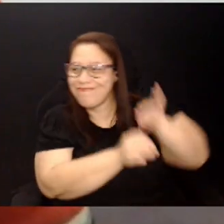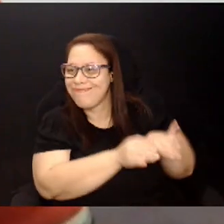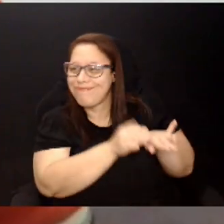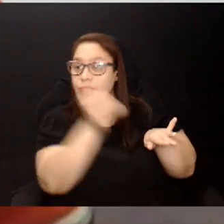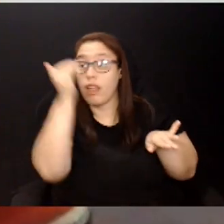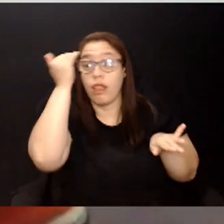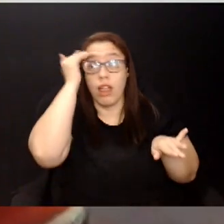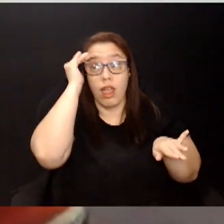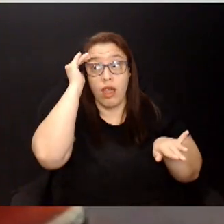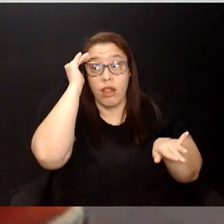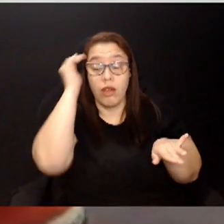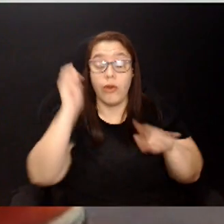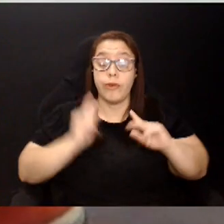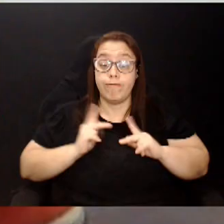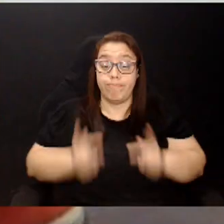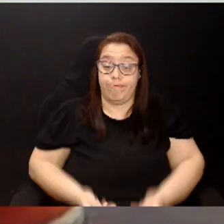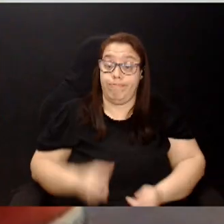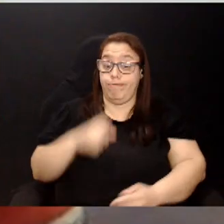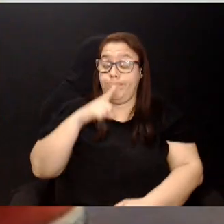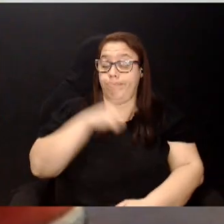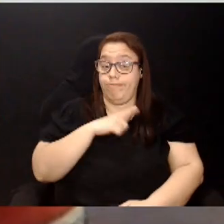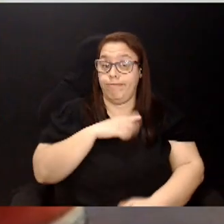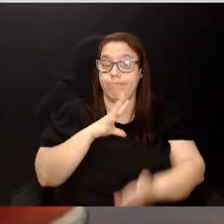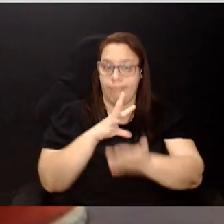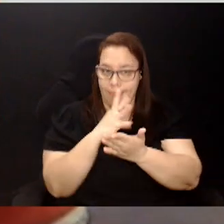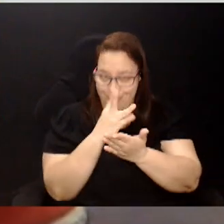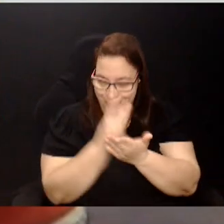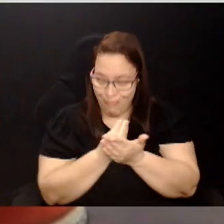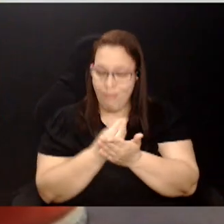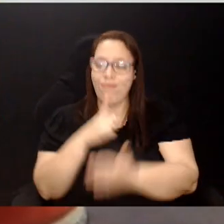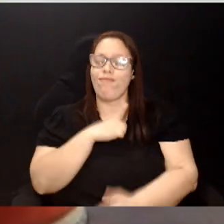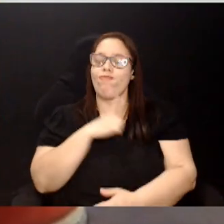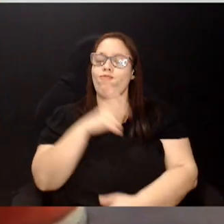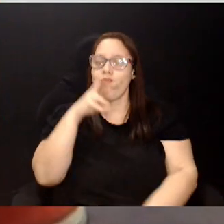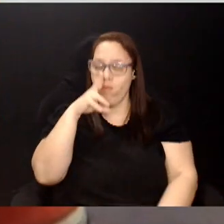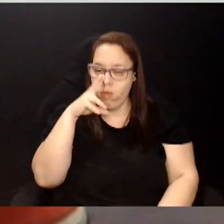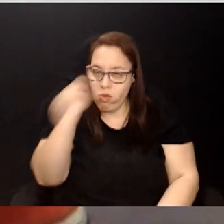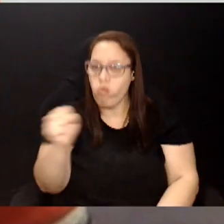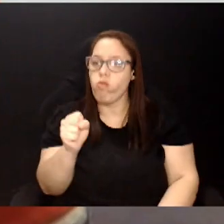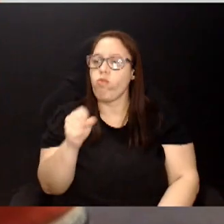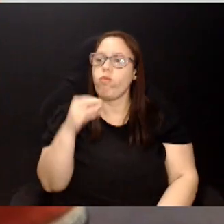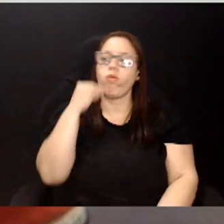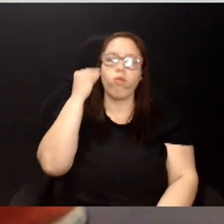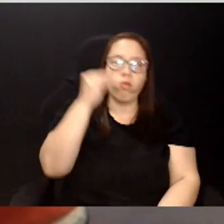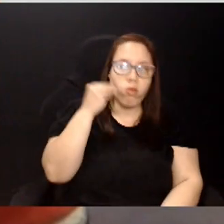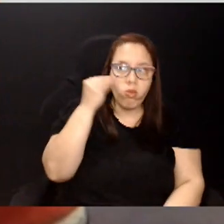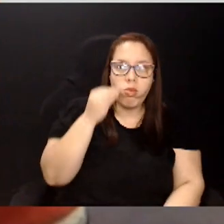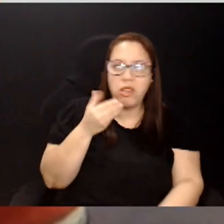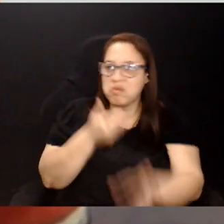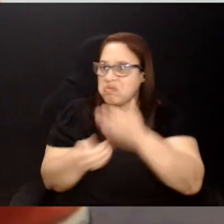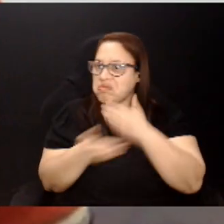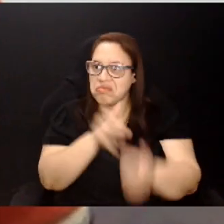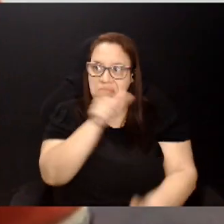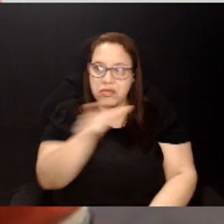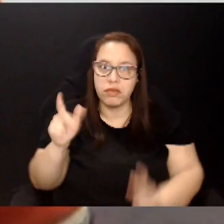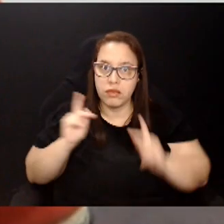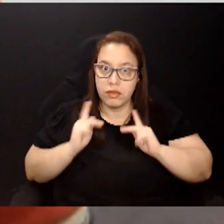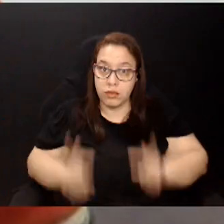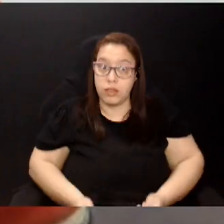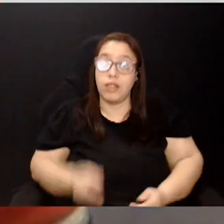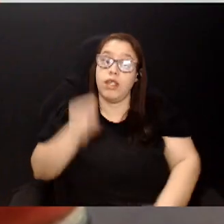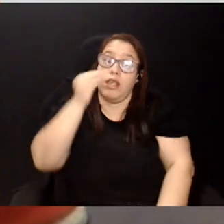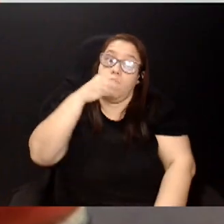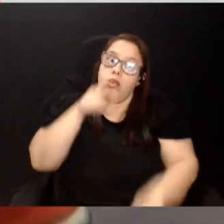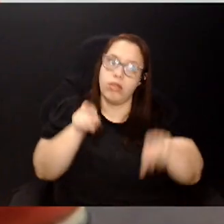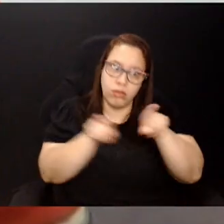esse ser humano tem habilidades, tem fortalezas, e como qualquer ser humano, tem também a sua fragilidade. Então